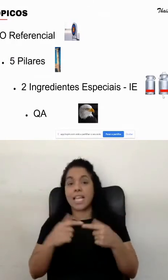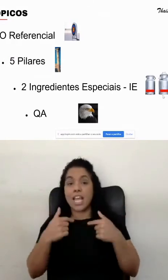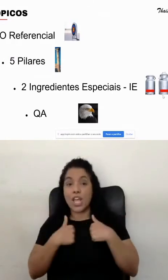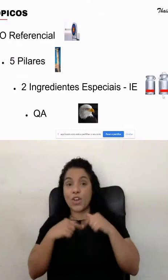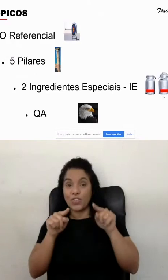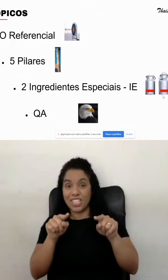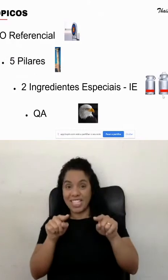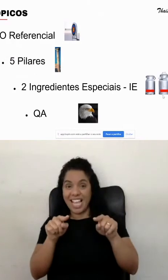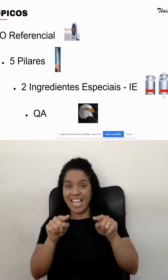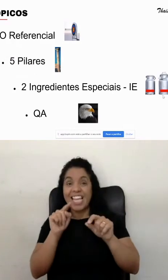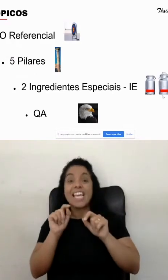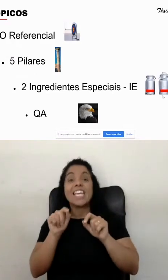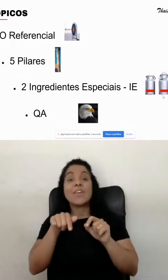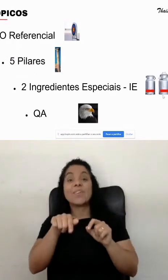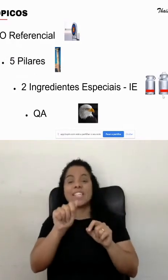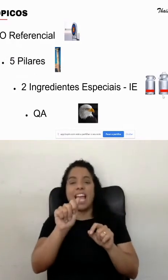você, o que há.